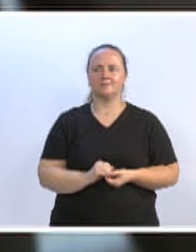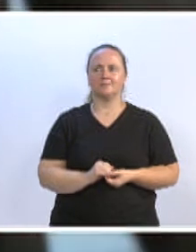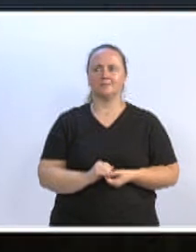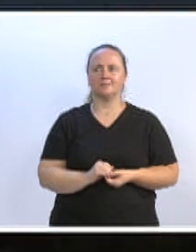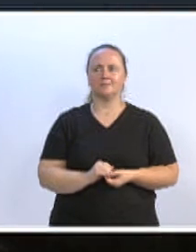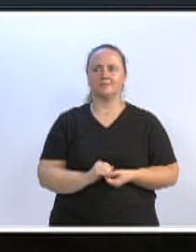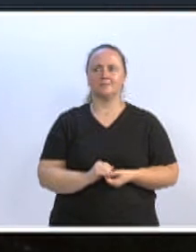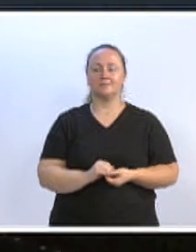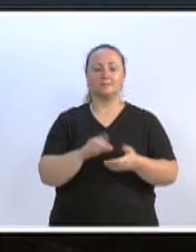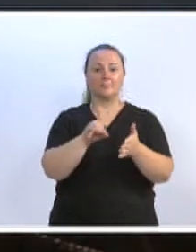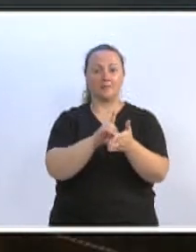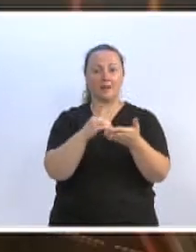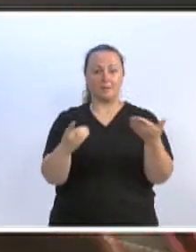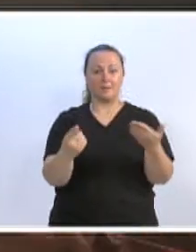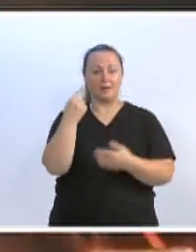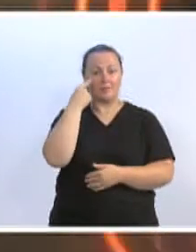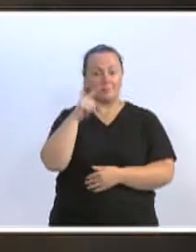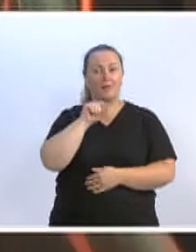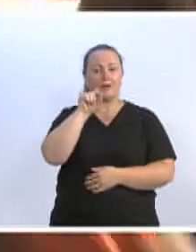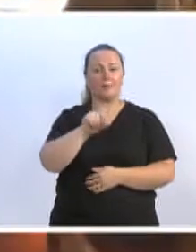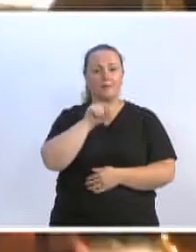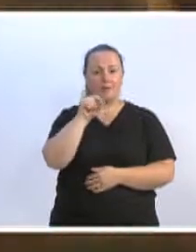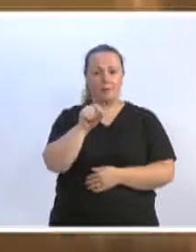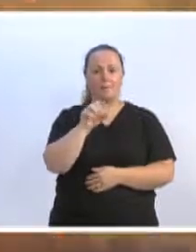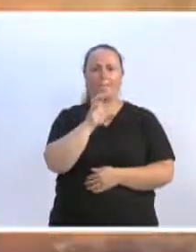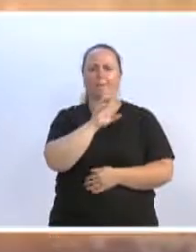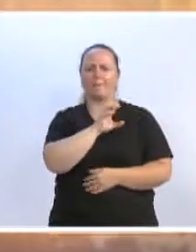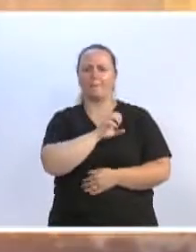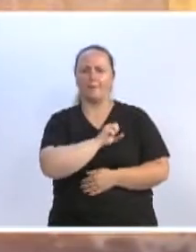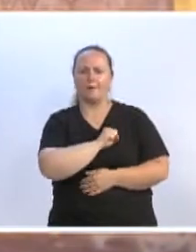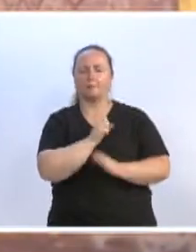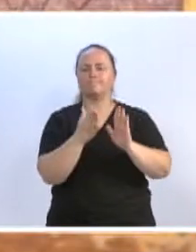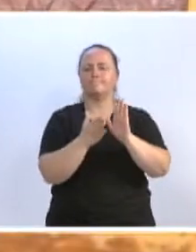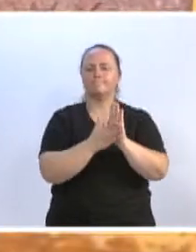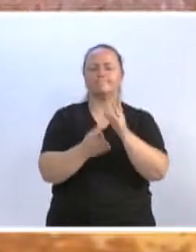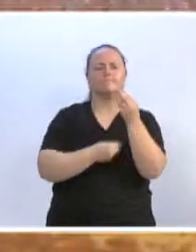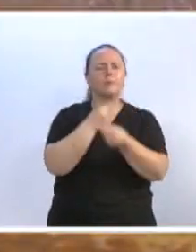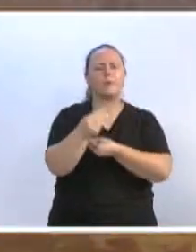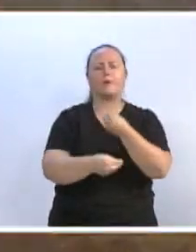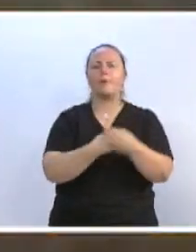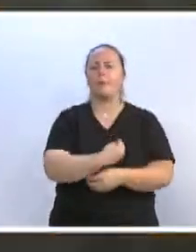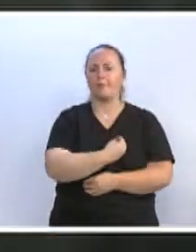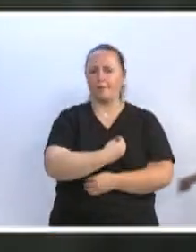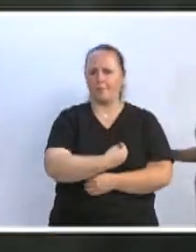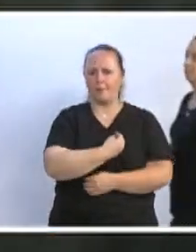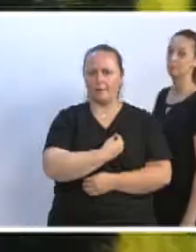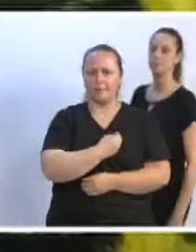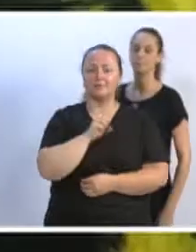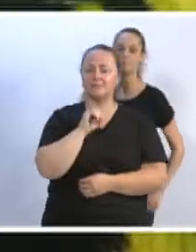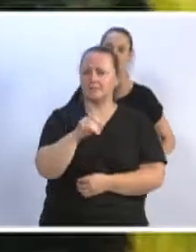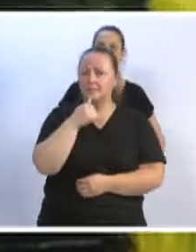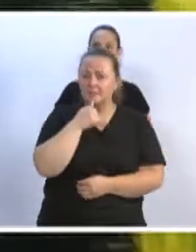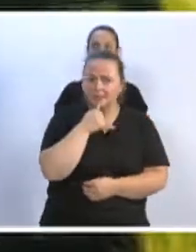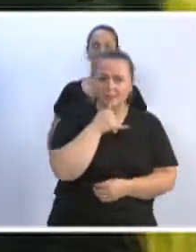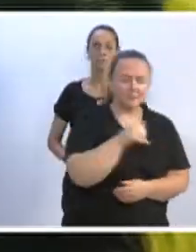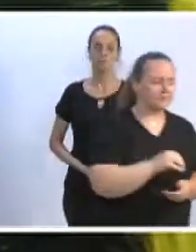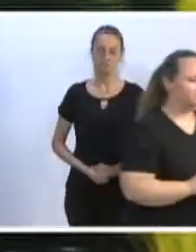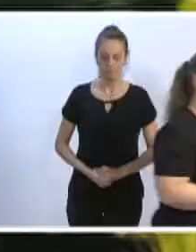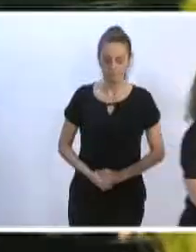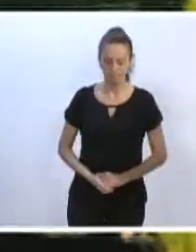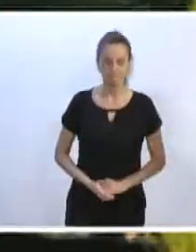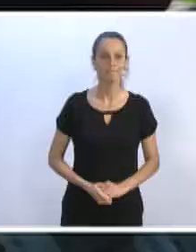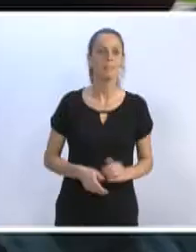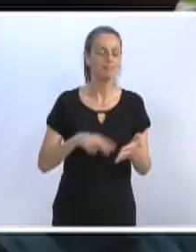É na Bíblia que descobrimos o segredo do amor e o propósito da vida. Quando nos sentimos tristes, ela contém os contos